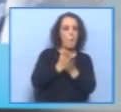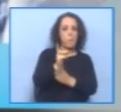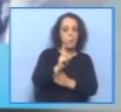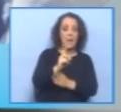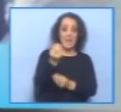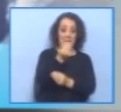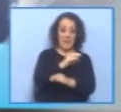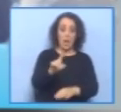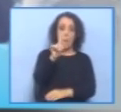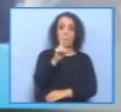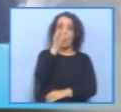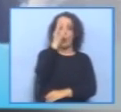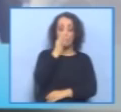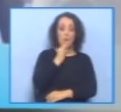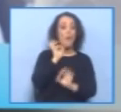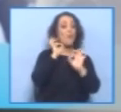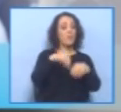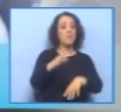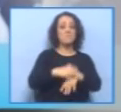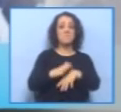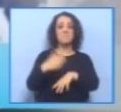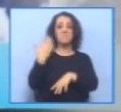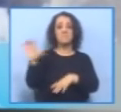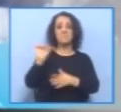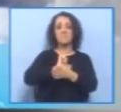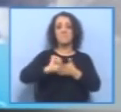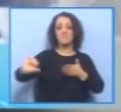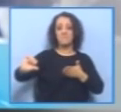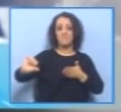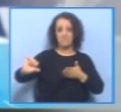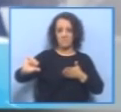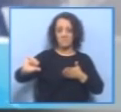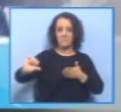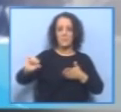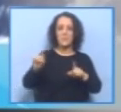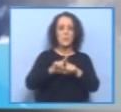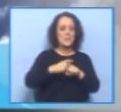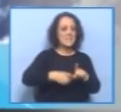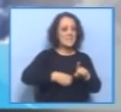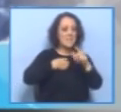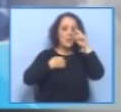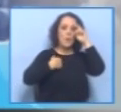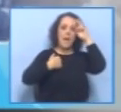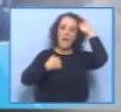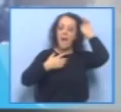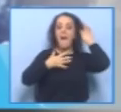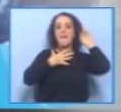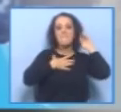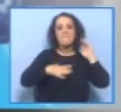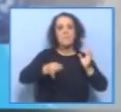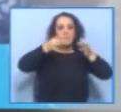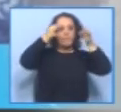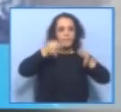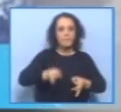primeira comunhão e abandonam e sentimos que não estamos a conseguir iniciar verdadeiramente na